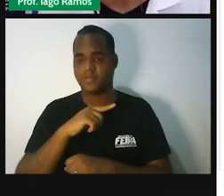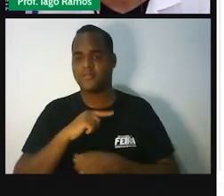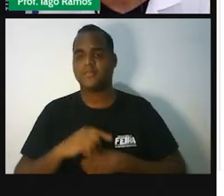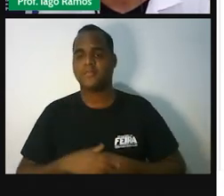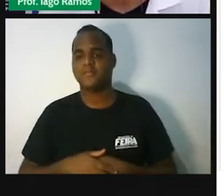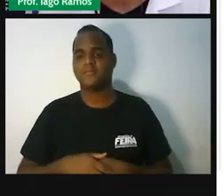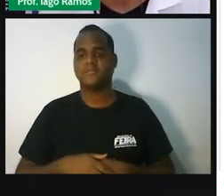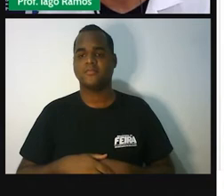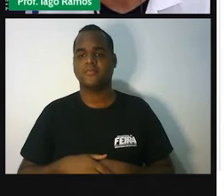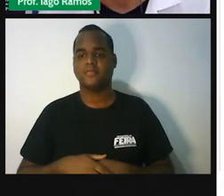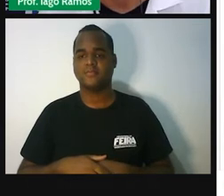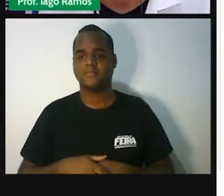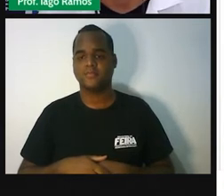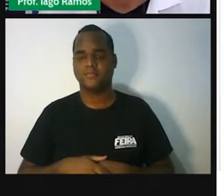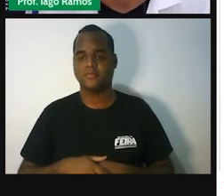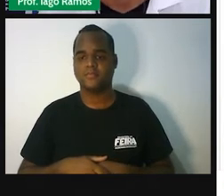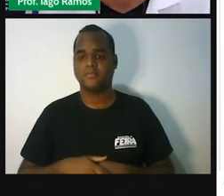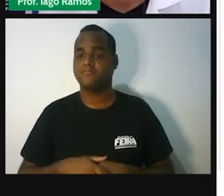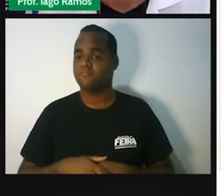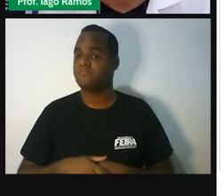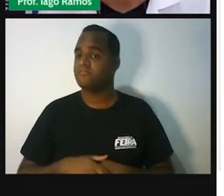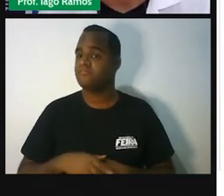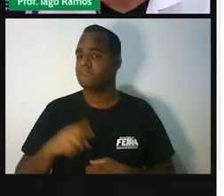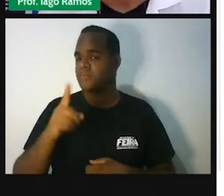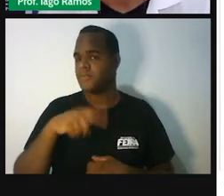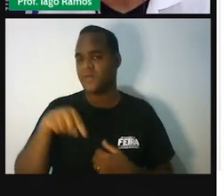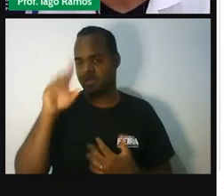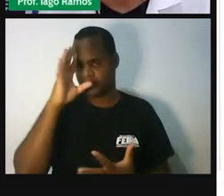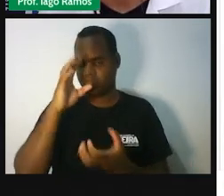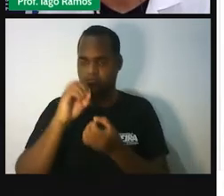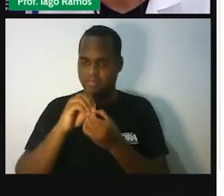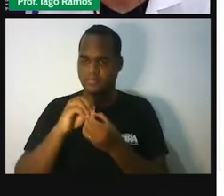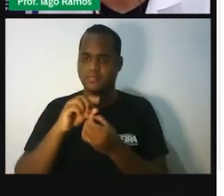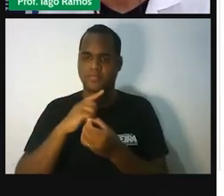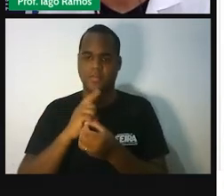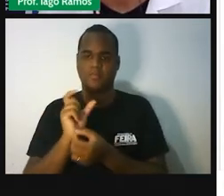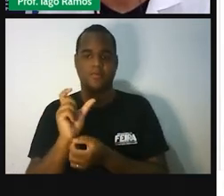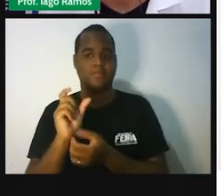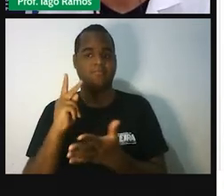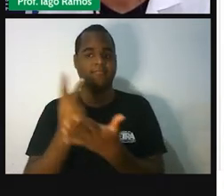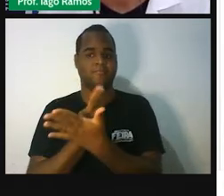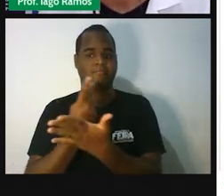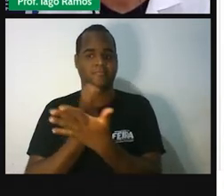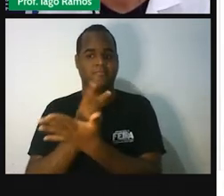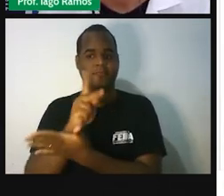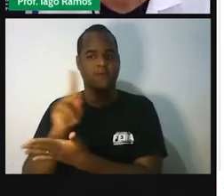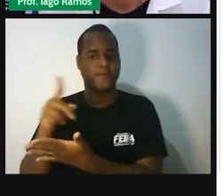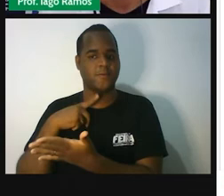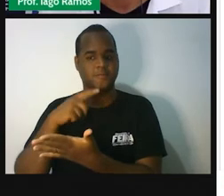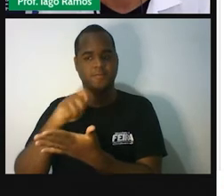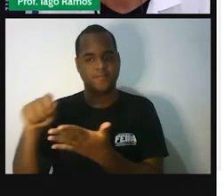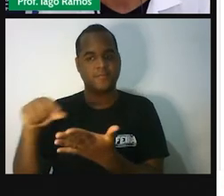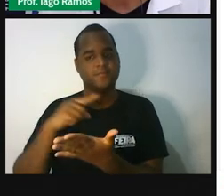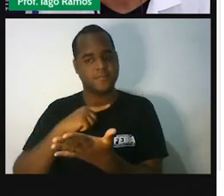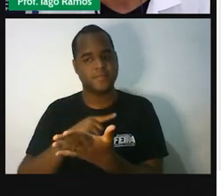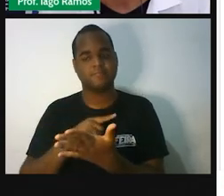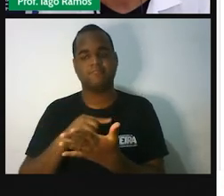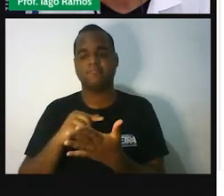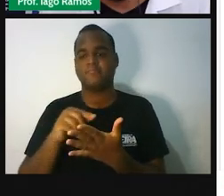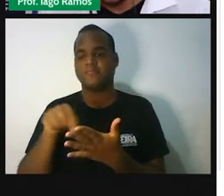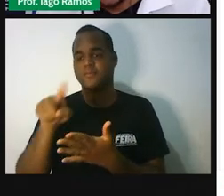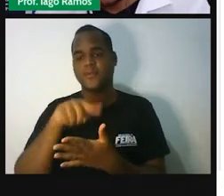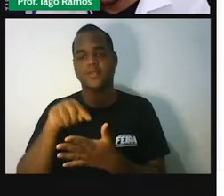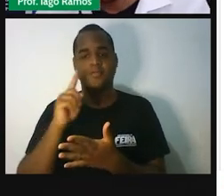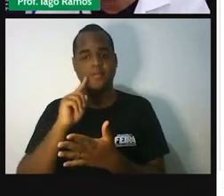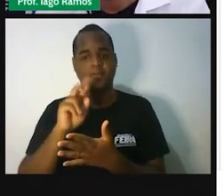Tá, professor, já entendi. Tem até um errinho na palavrinha ali que o professor escreveu, ó. Mas a gente corrige,